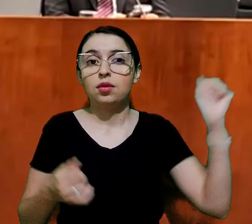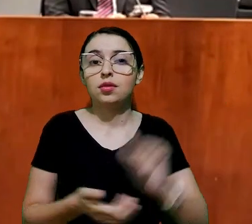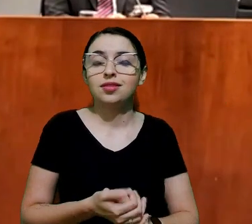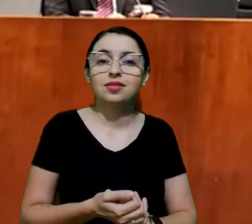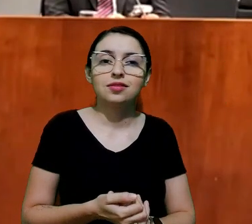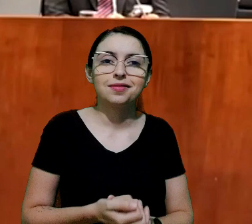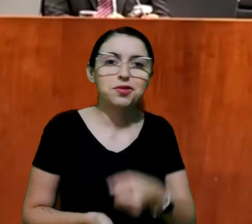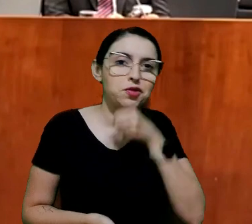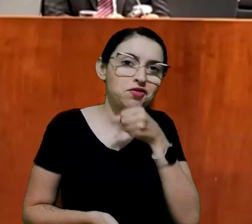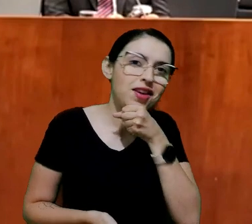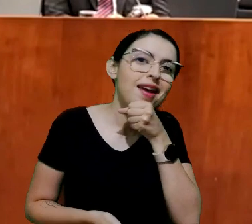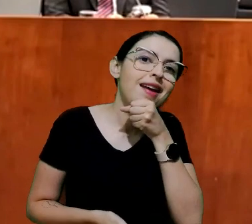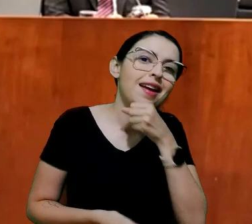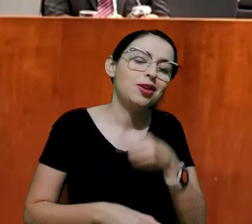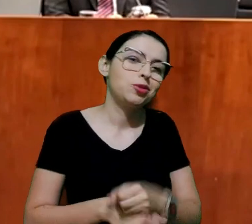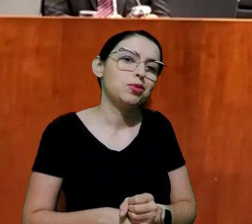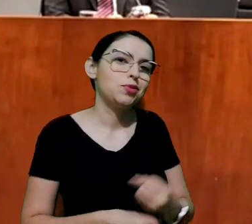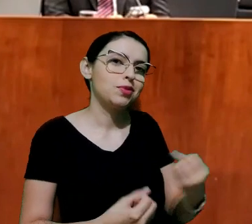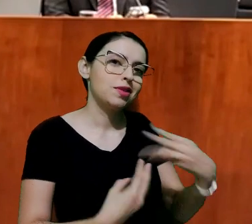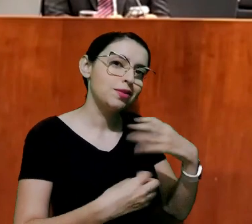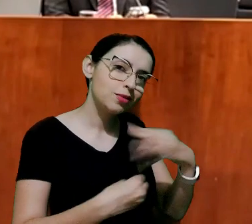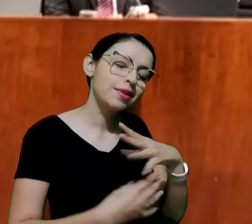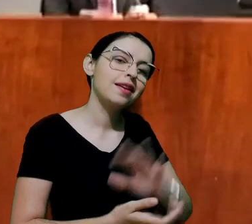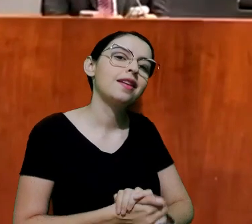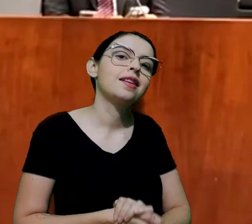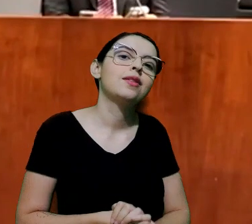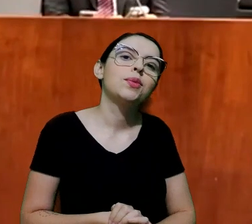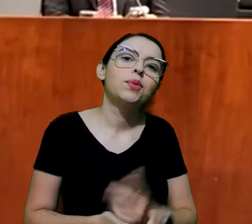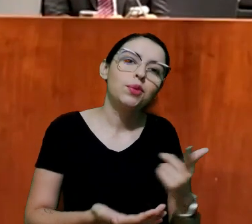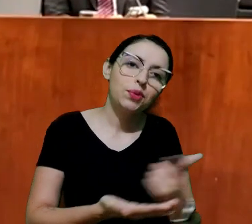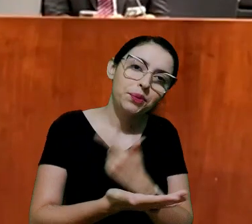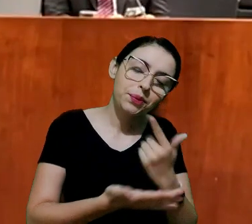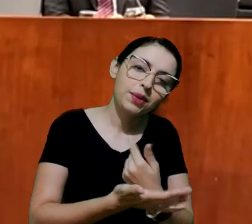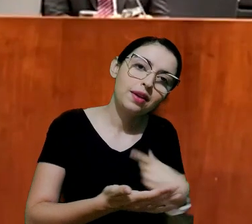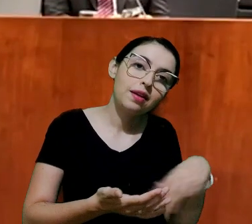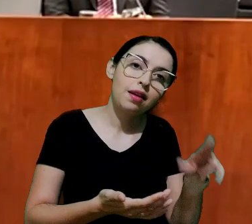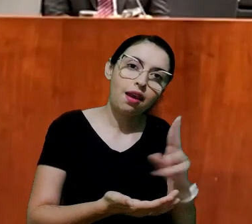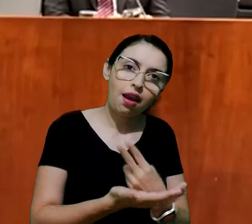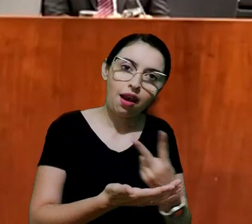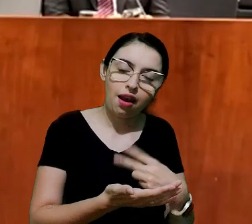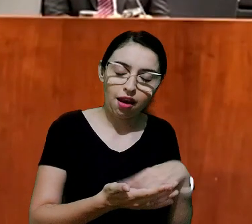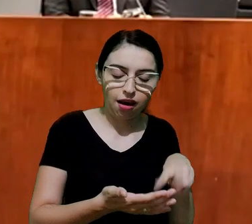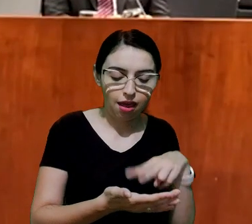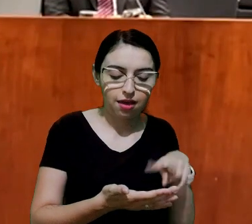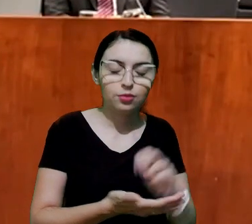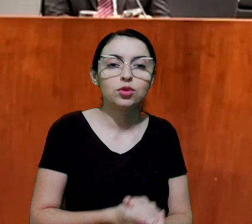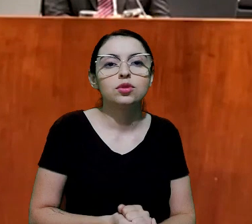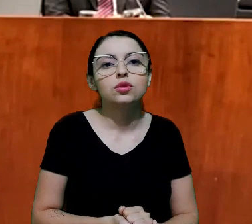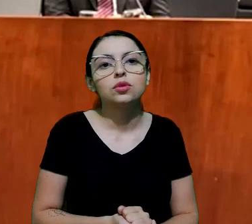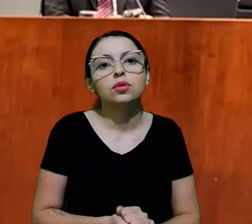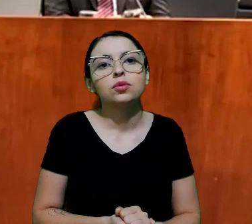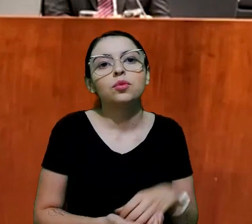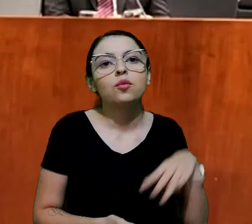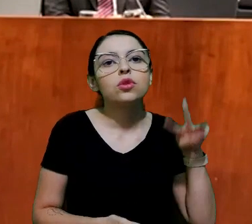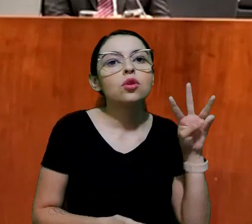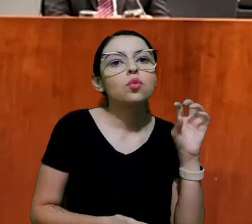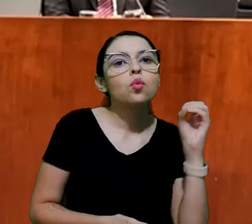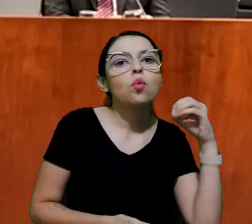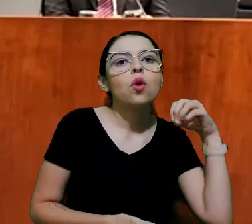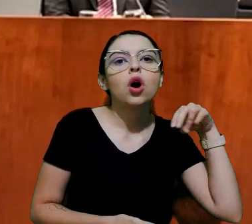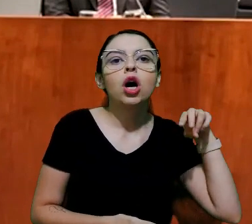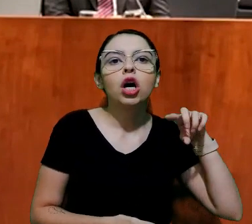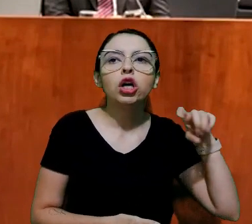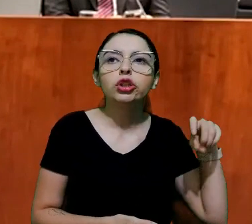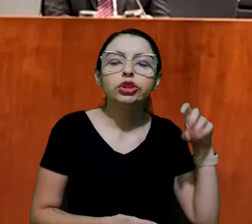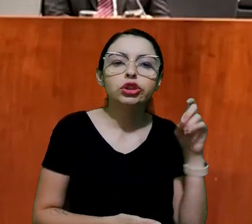menos, estudamos nos livros do professor Washington de Barros Monteiro. E lá pelas tantas, quando ele dá exemplo